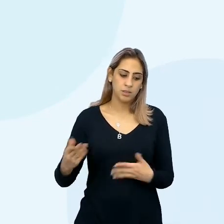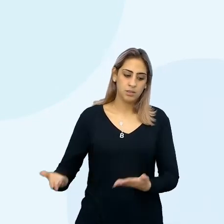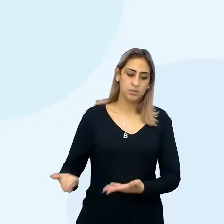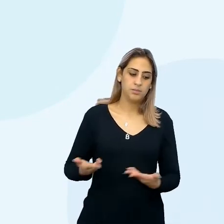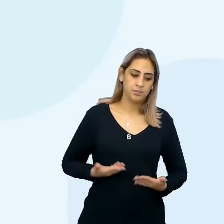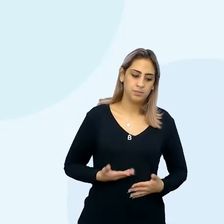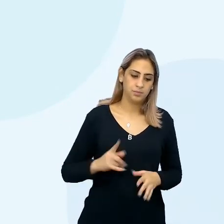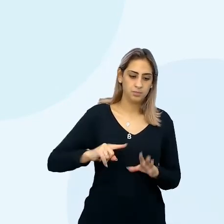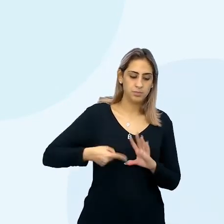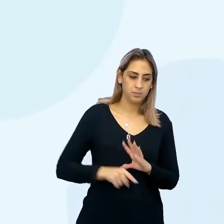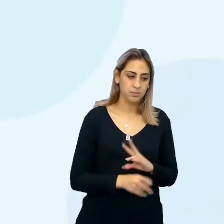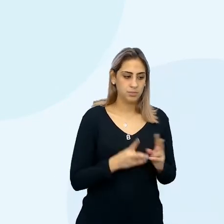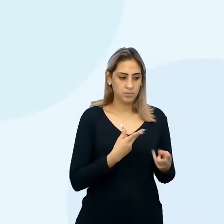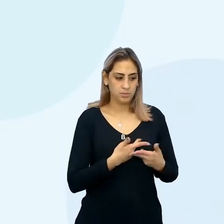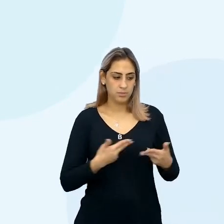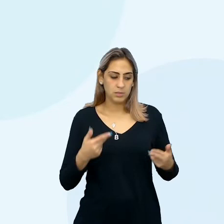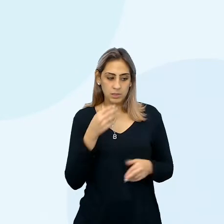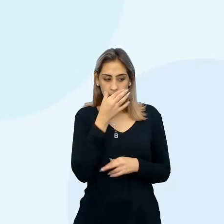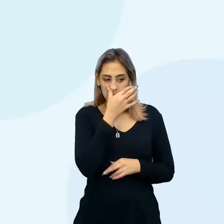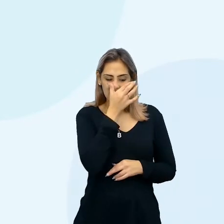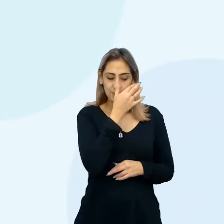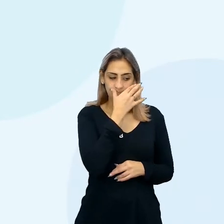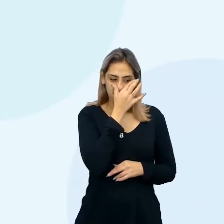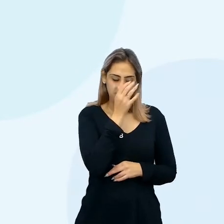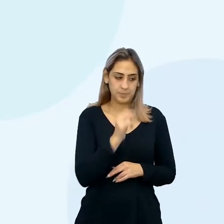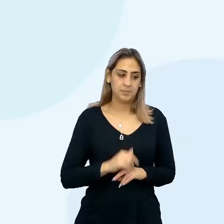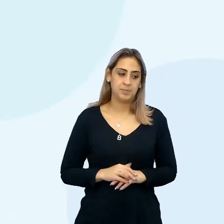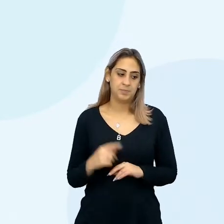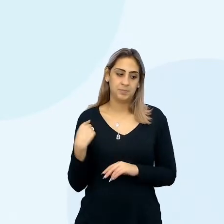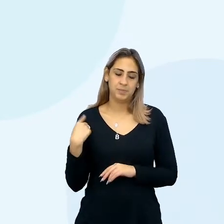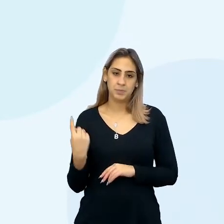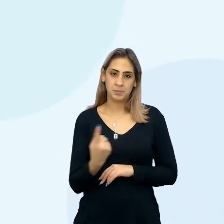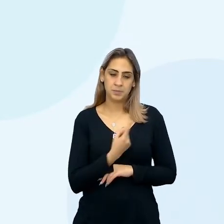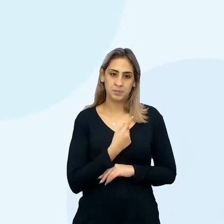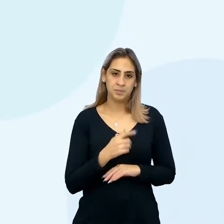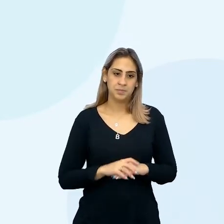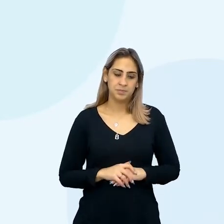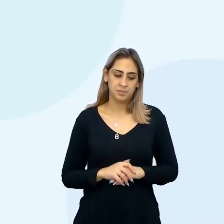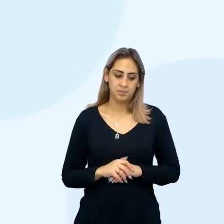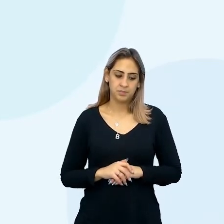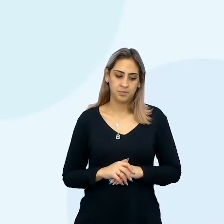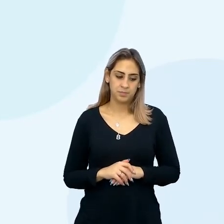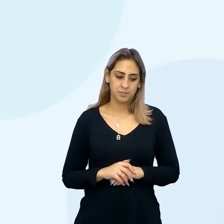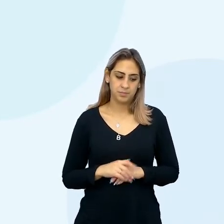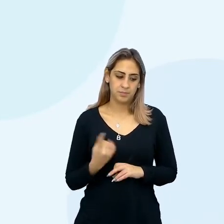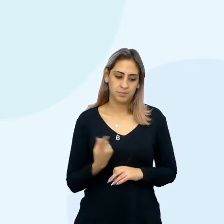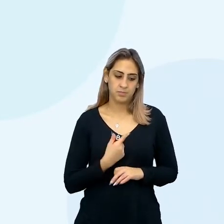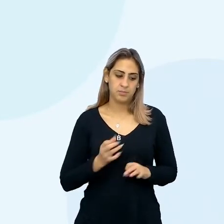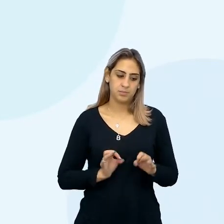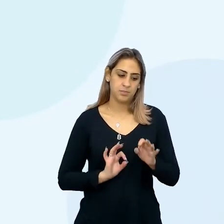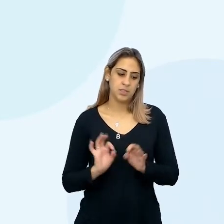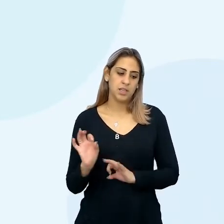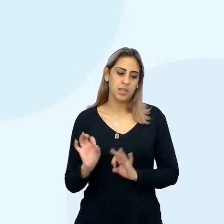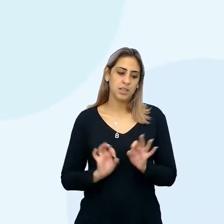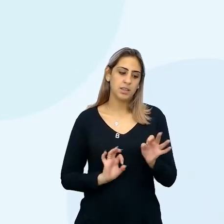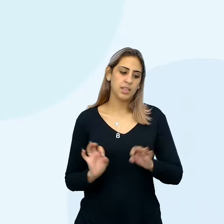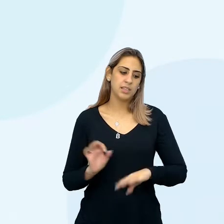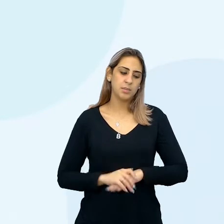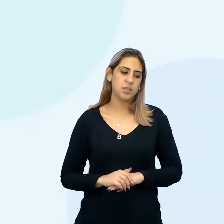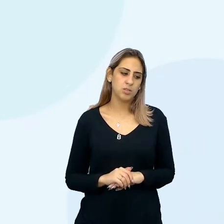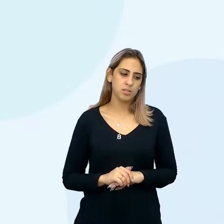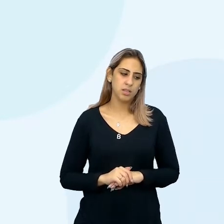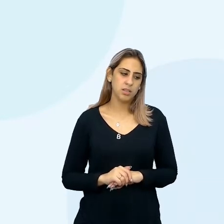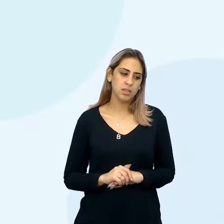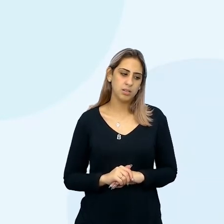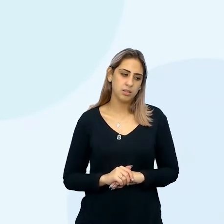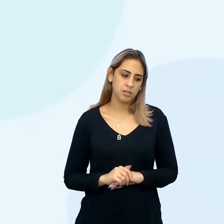traz profundas consequências, né, para o nosso cotidiano, para a nossa vida, para a nossa organização enquanto sociedade, que é